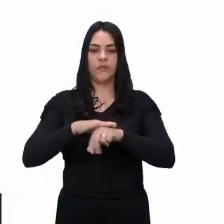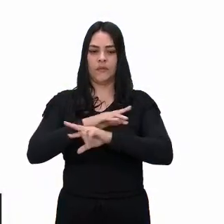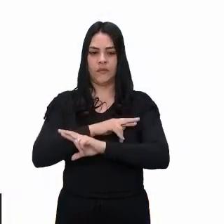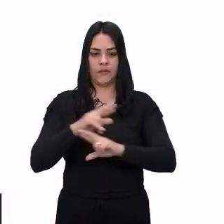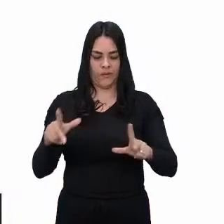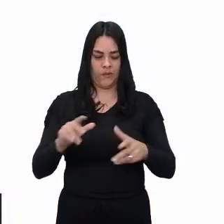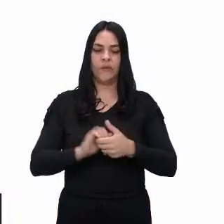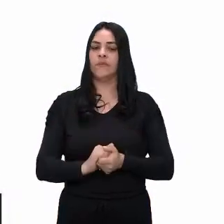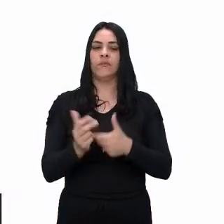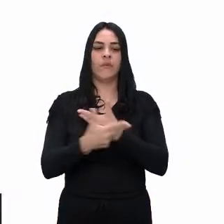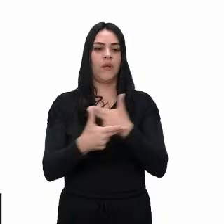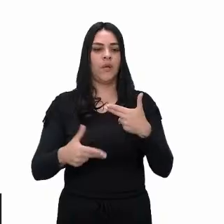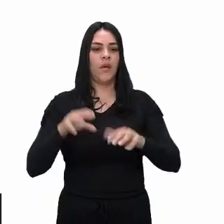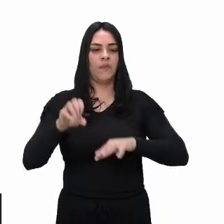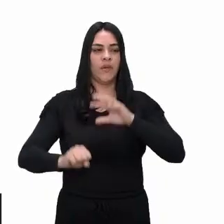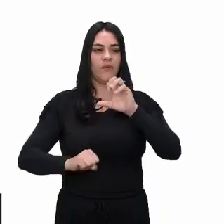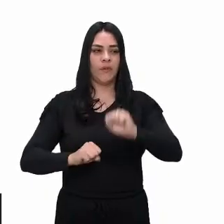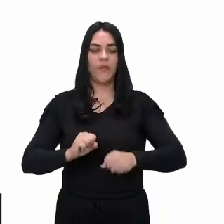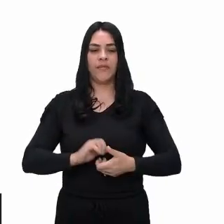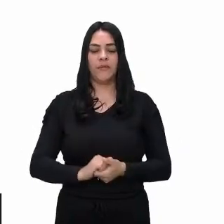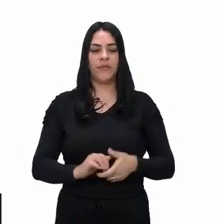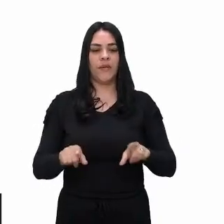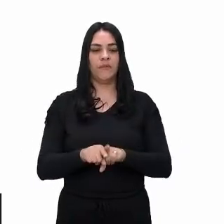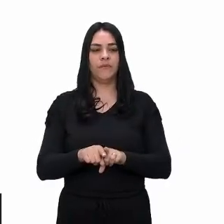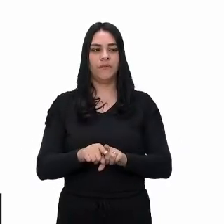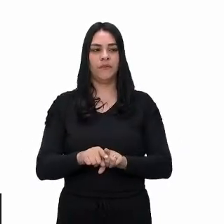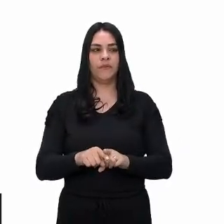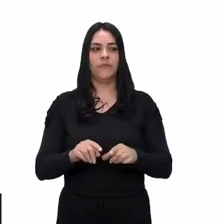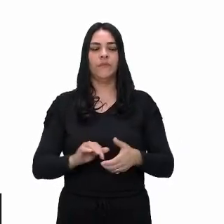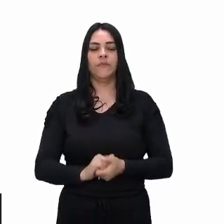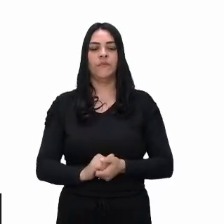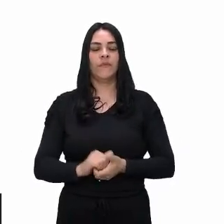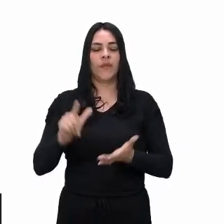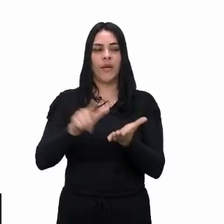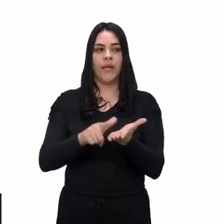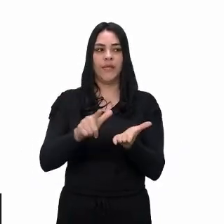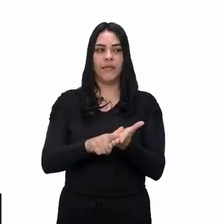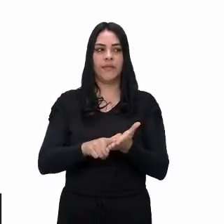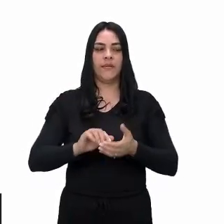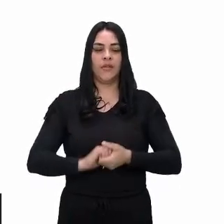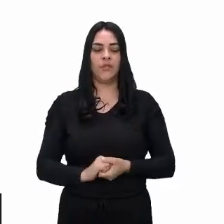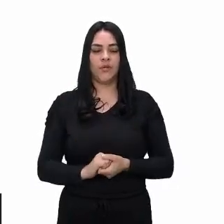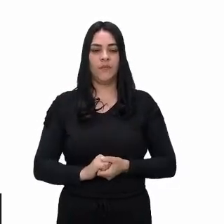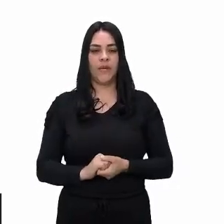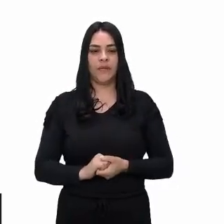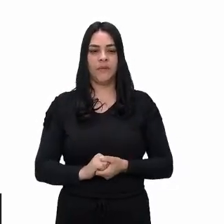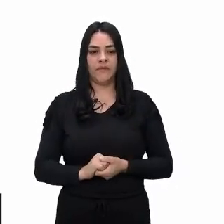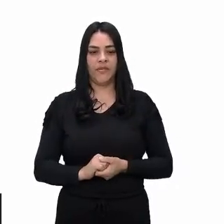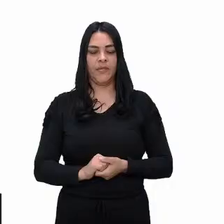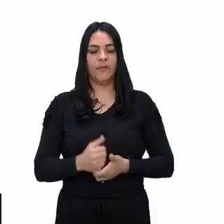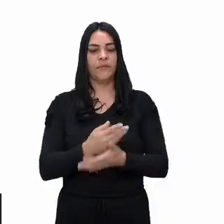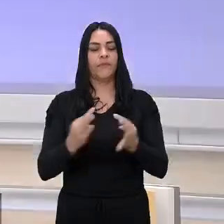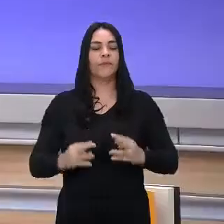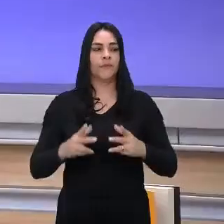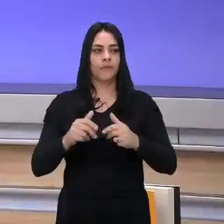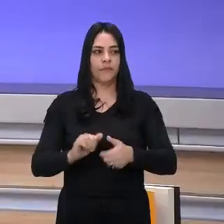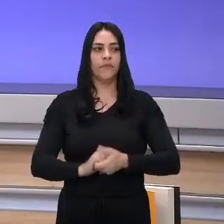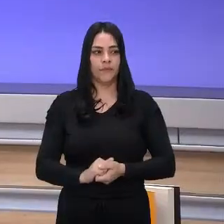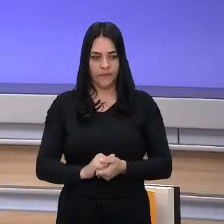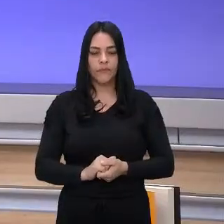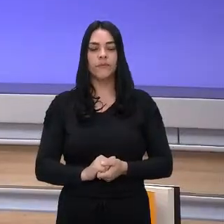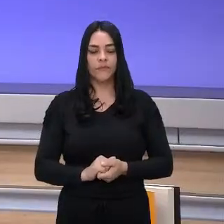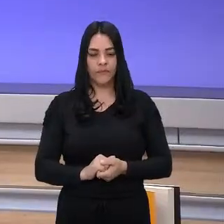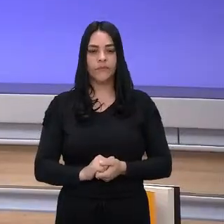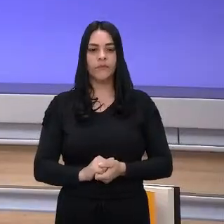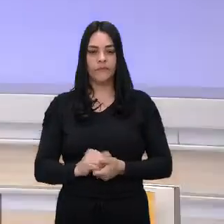diferença. A questão de separar o papel. Parece tolo? Não, gente, não é tolo. Separar o resíduo é o